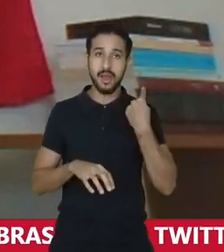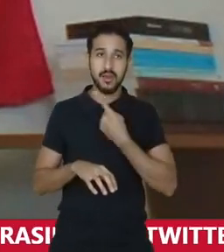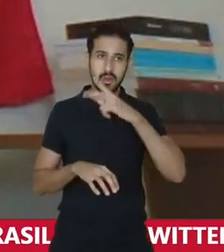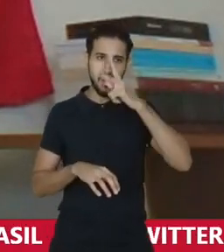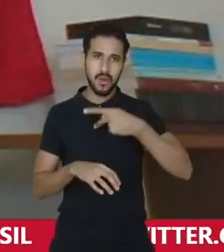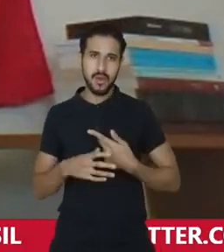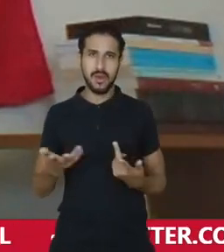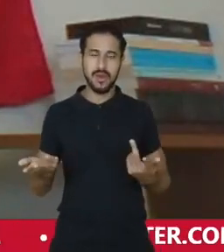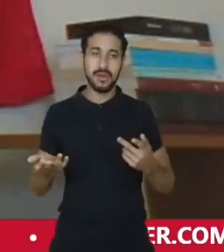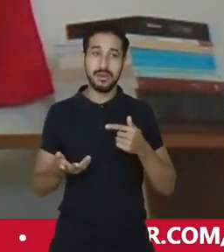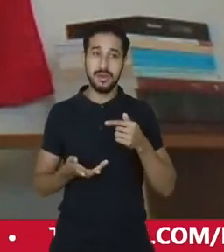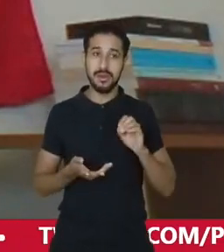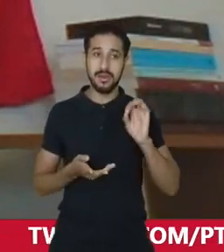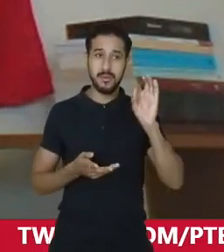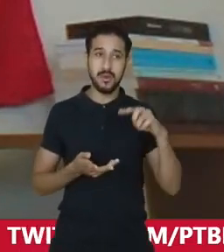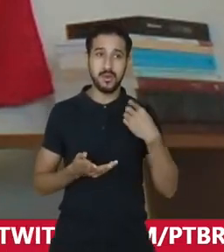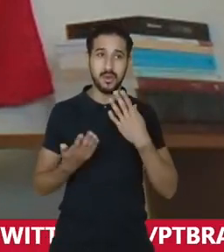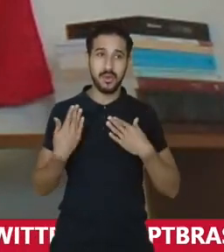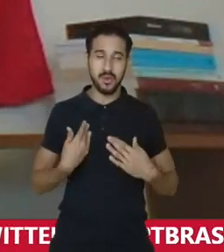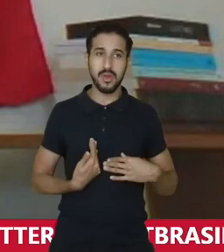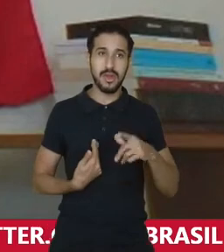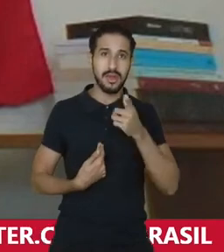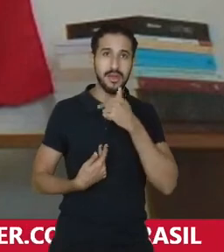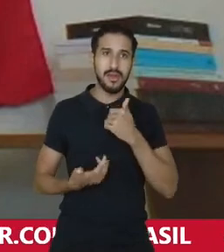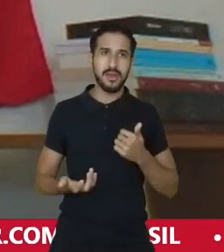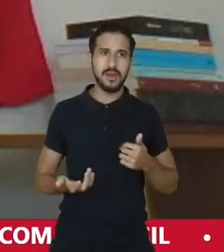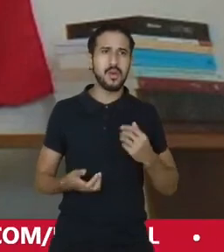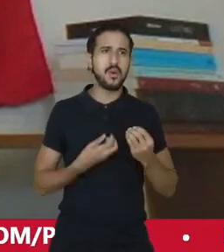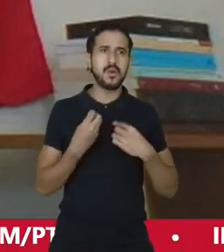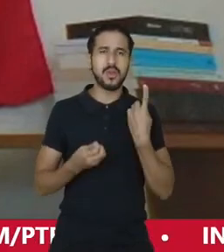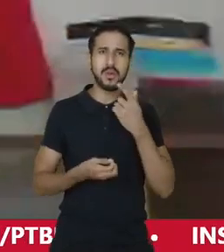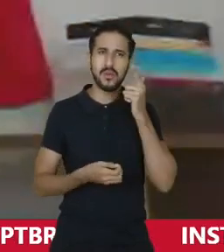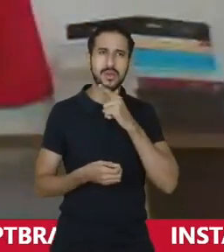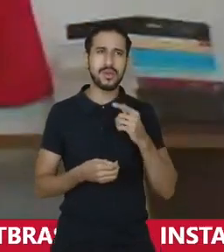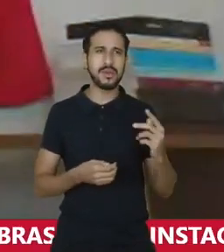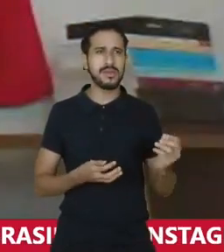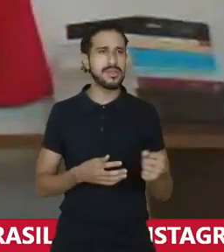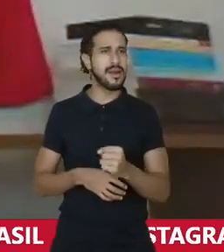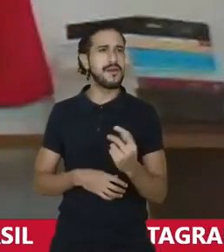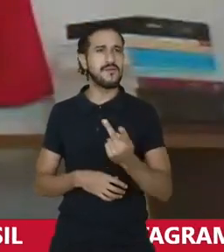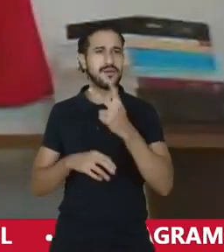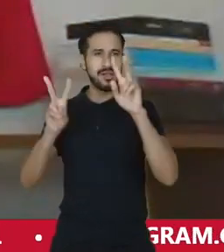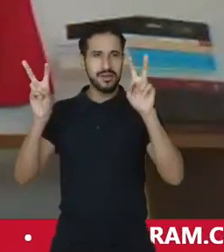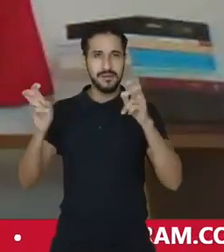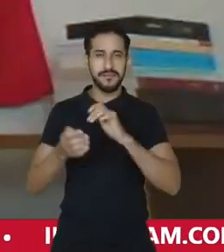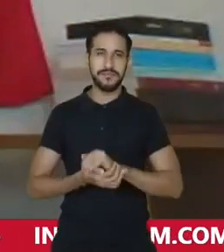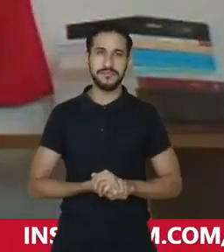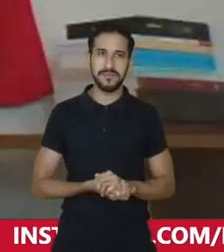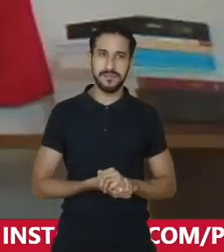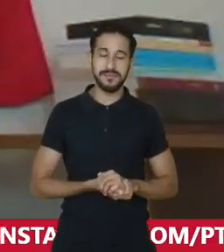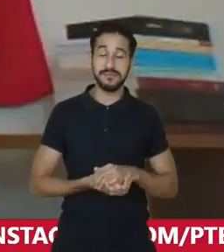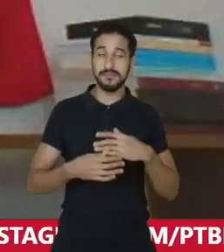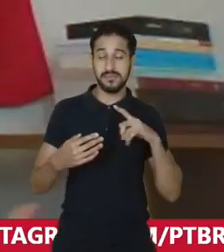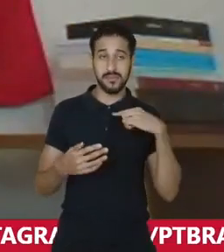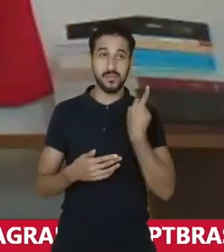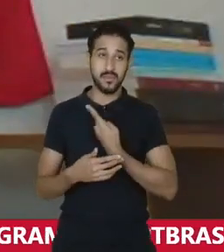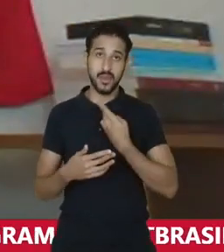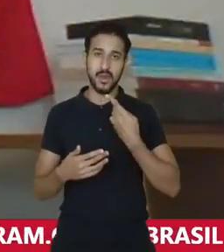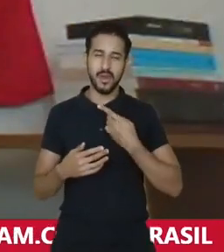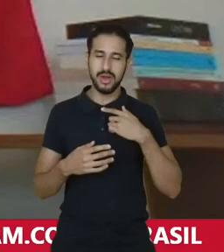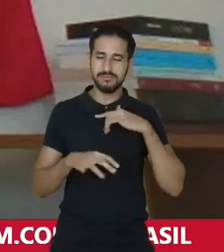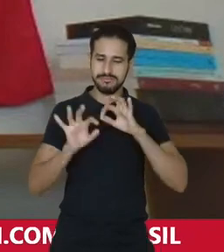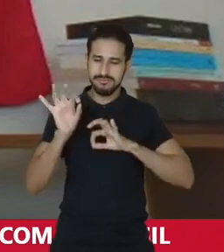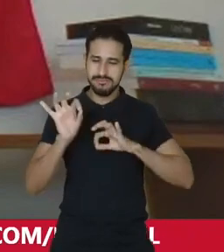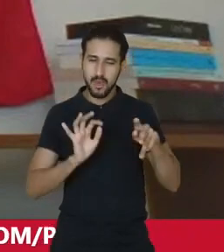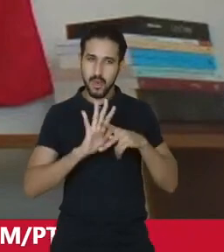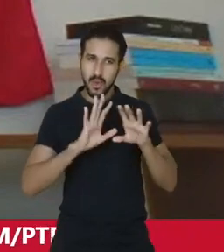somos, né? Quer dizer, 70% do nosso corpo é água. Como é que nós vamos colocar preço nisso? Então, para nós, desde da